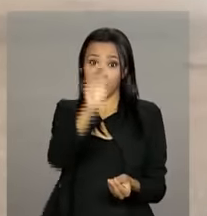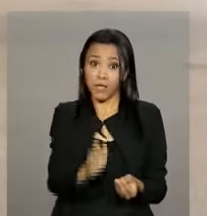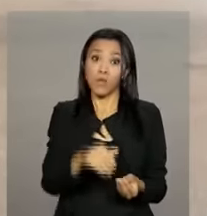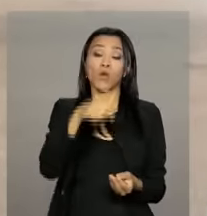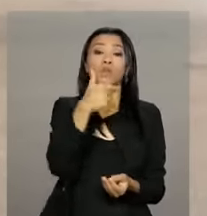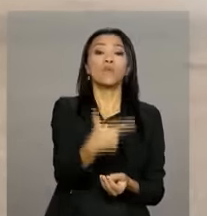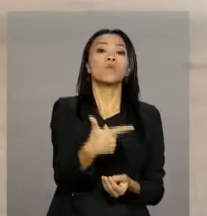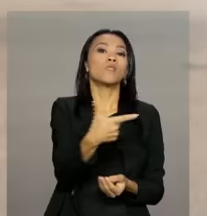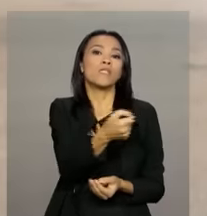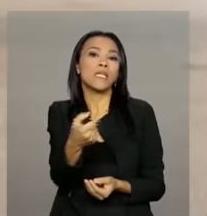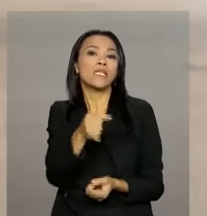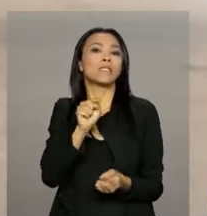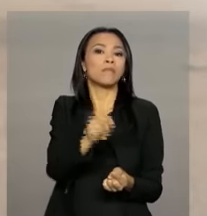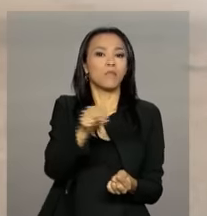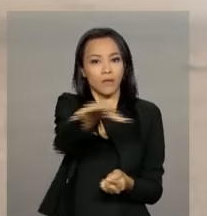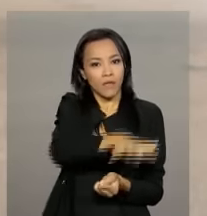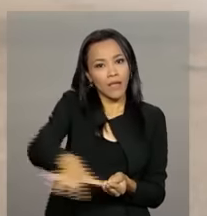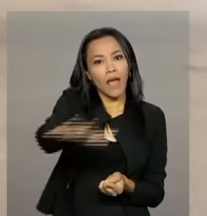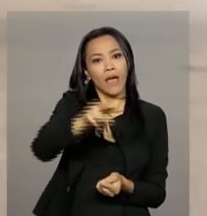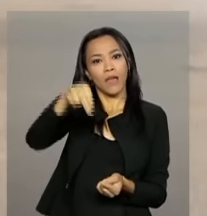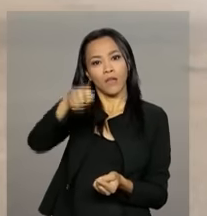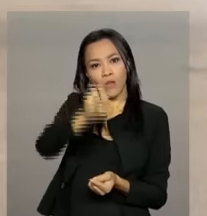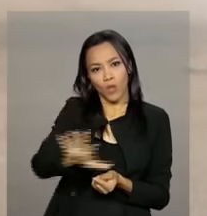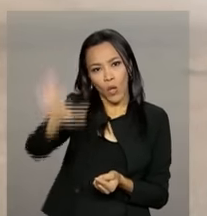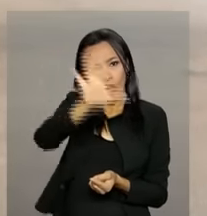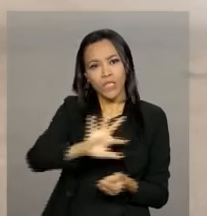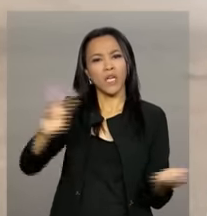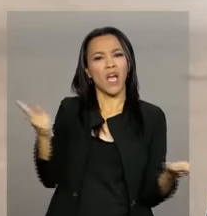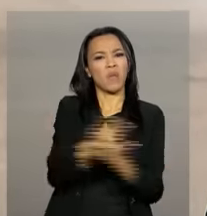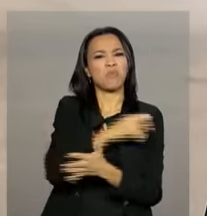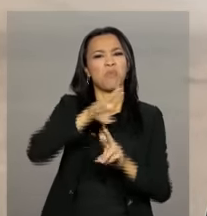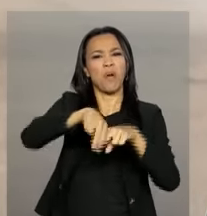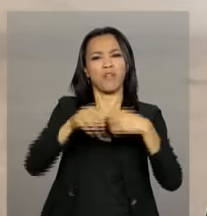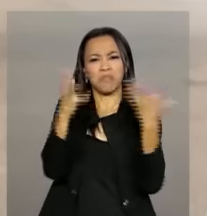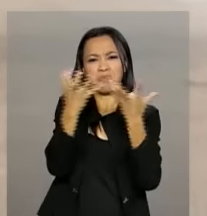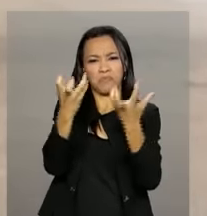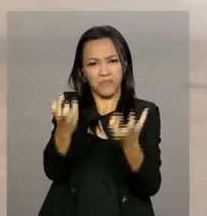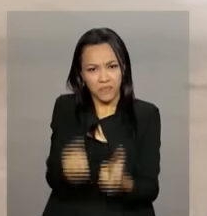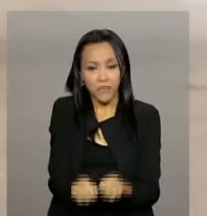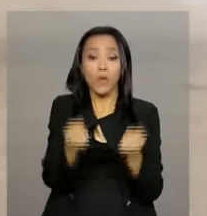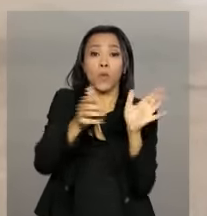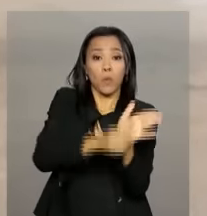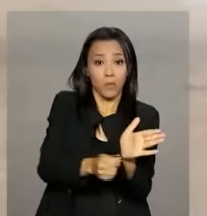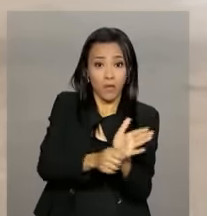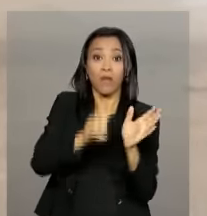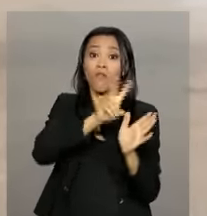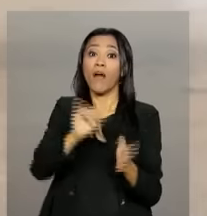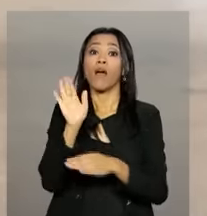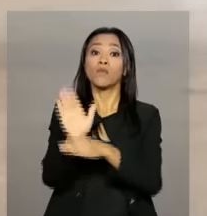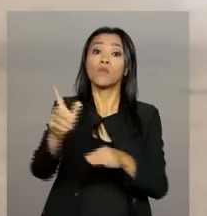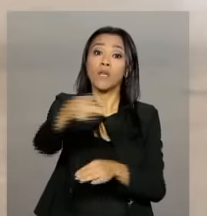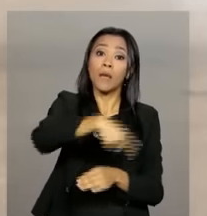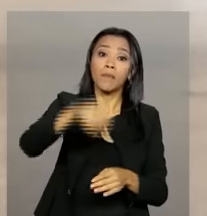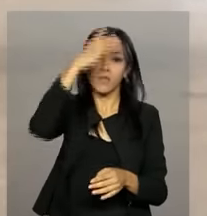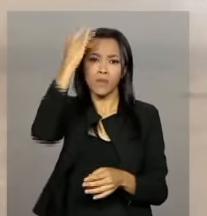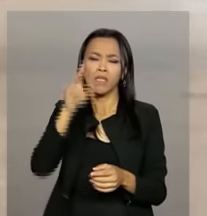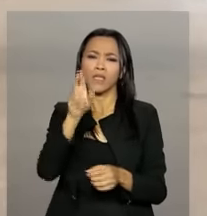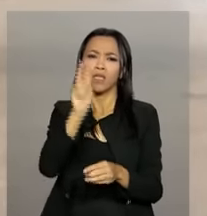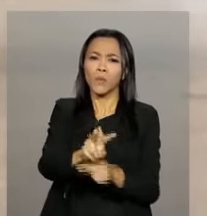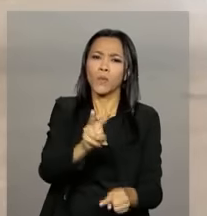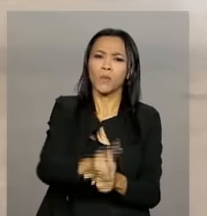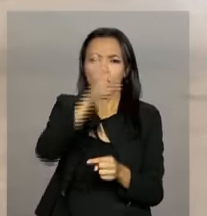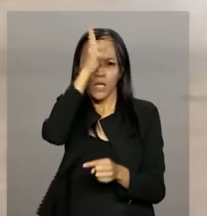200.000 só para agricultores do Nordeste afetados pela seca o milho vai beneficiar criadores de aves suínos